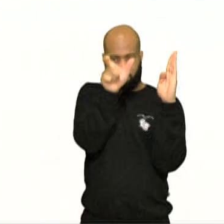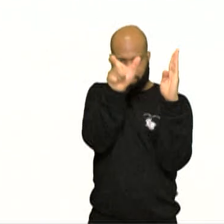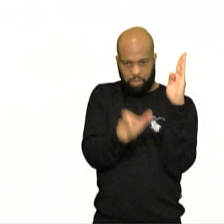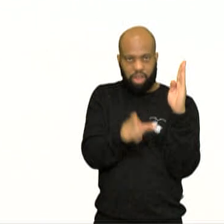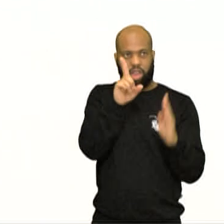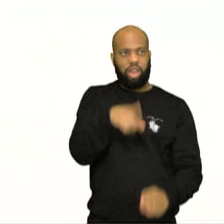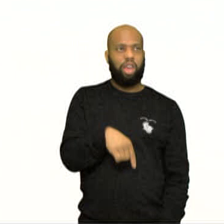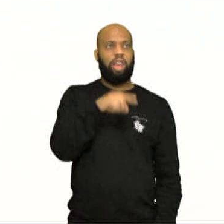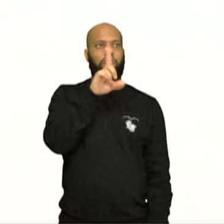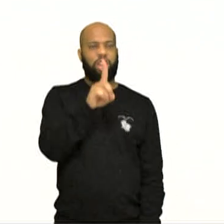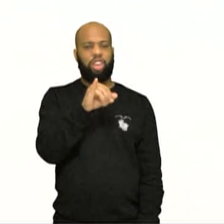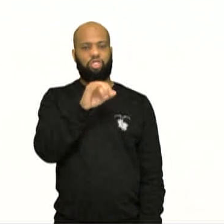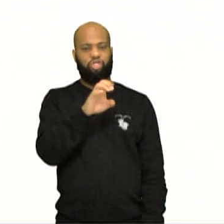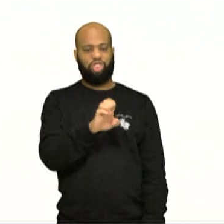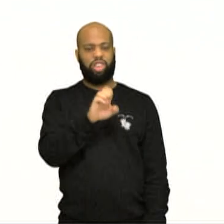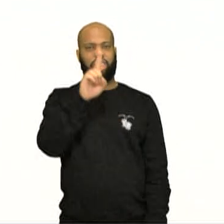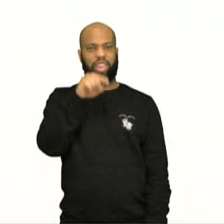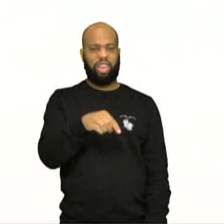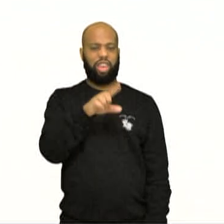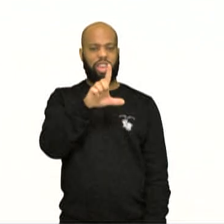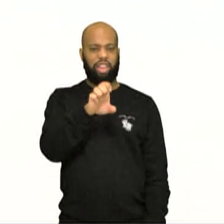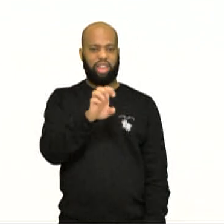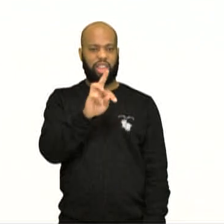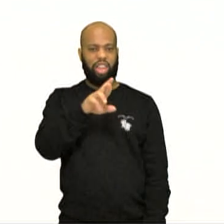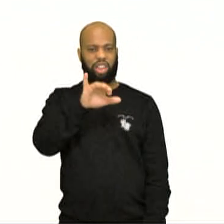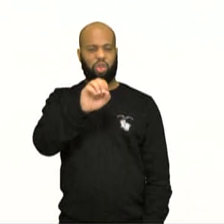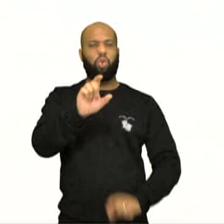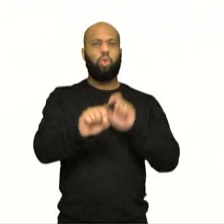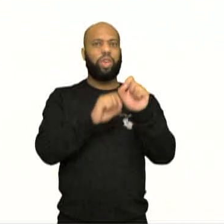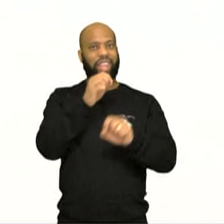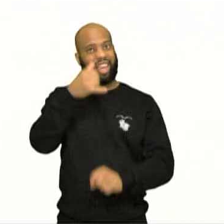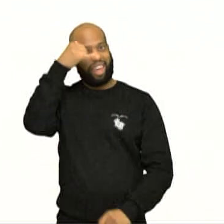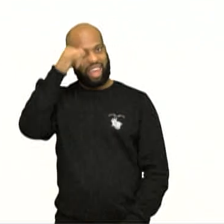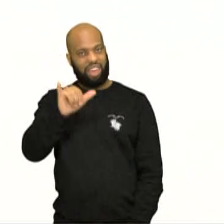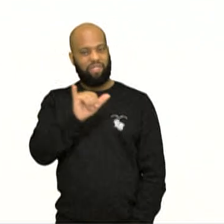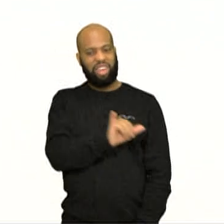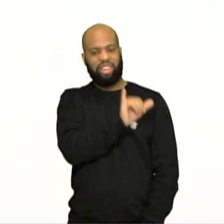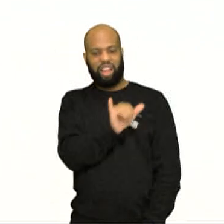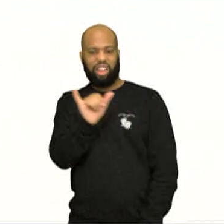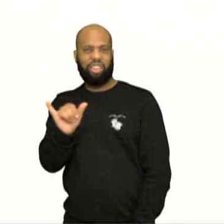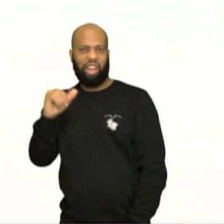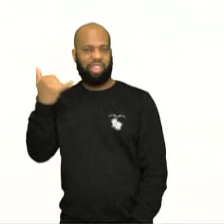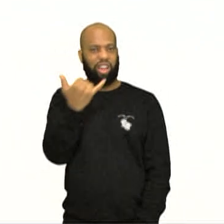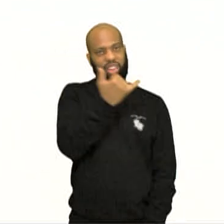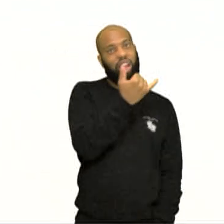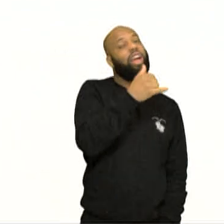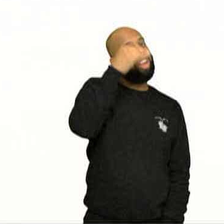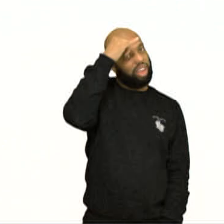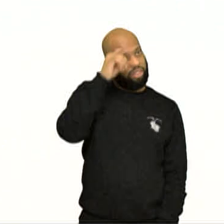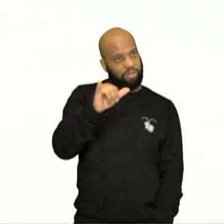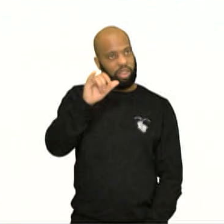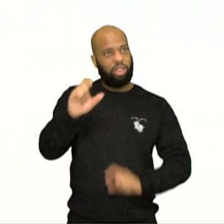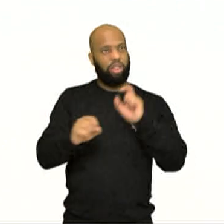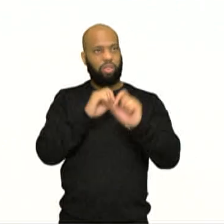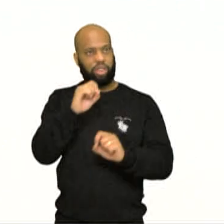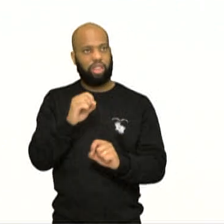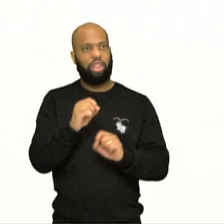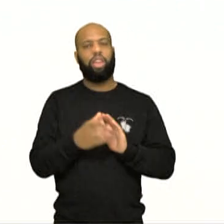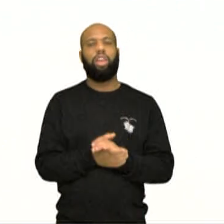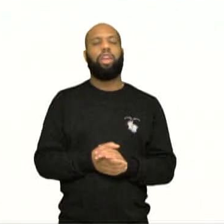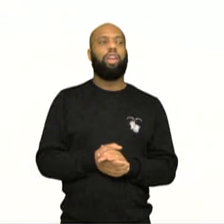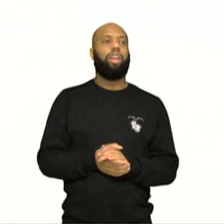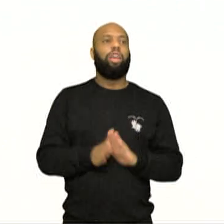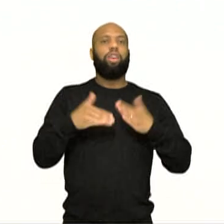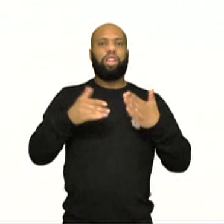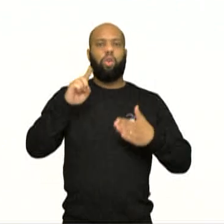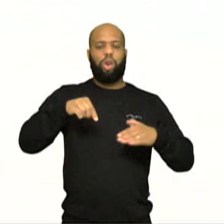bem? O que é o meio dielétrico? É o meio isolante, né? E esse meio, ele normalmente é o meio despolarizado. Então,